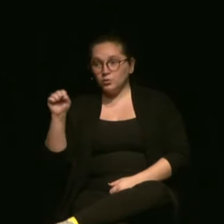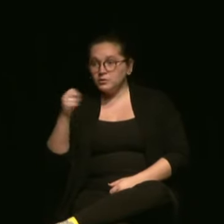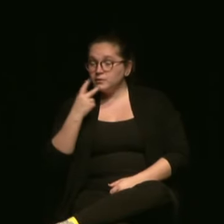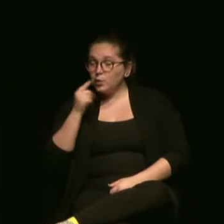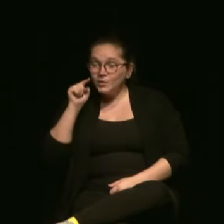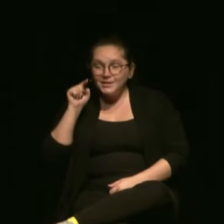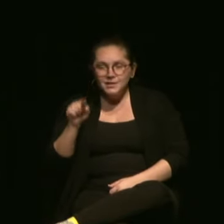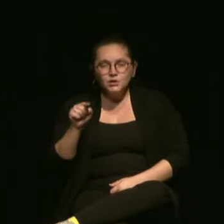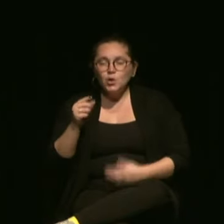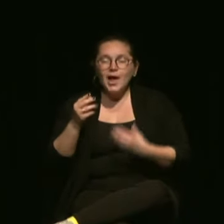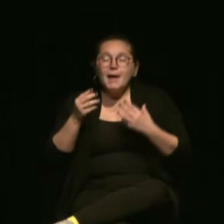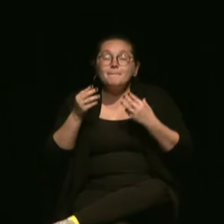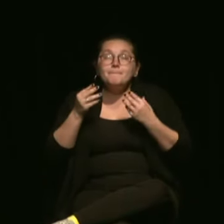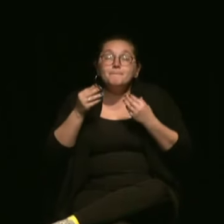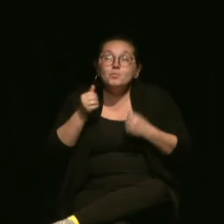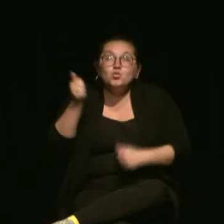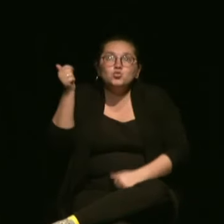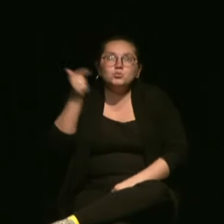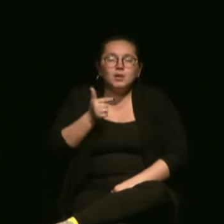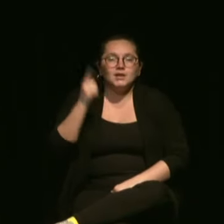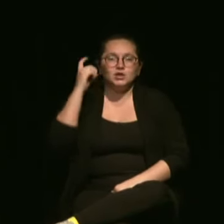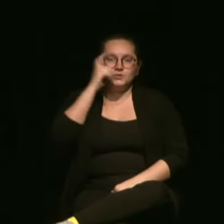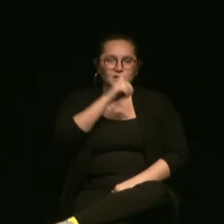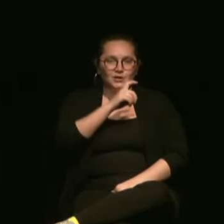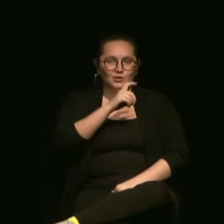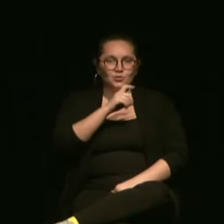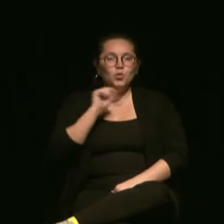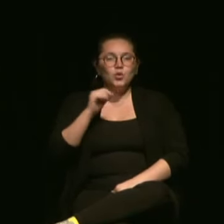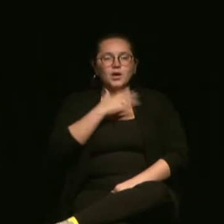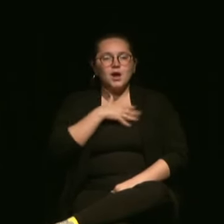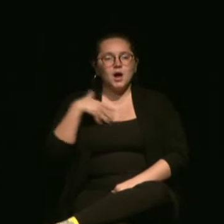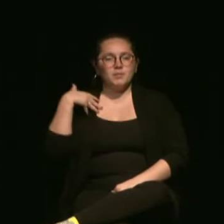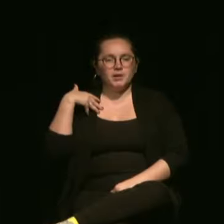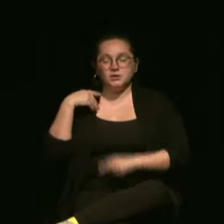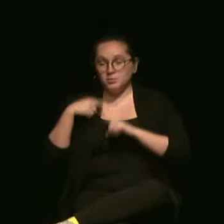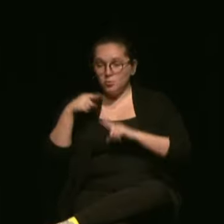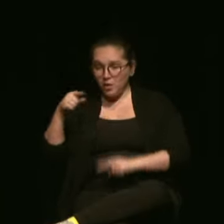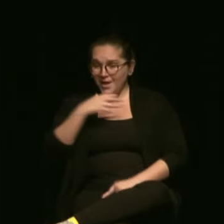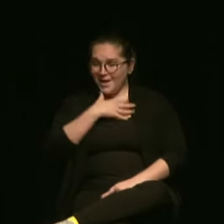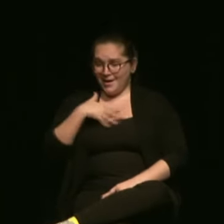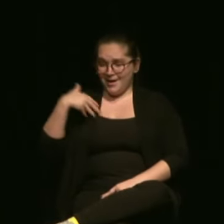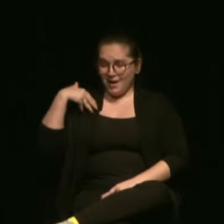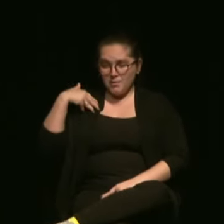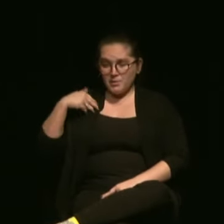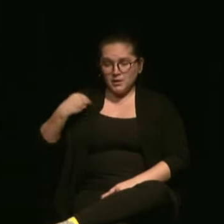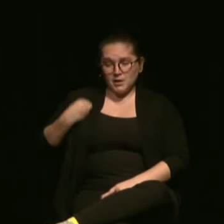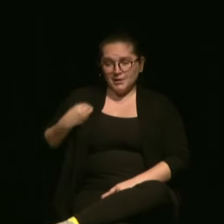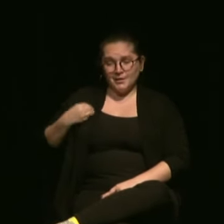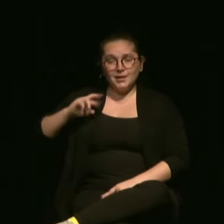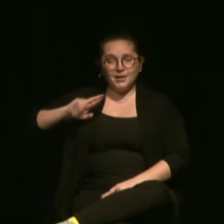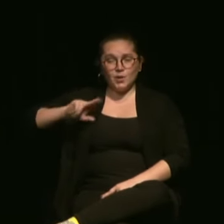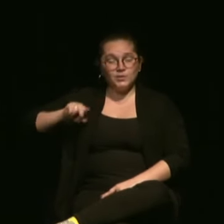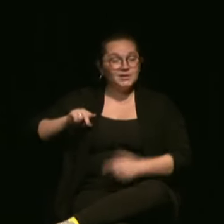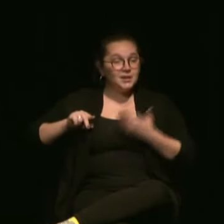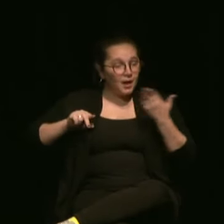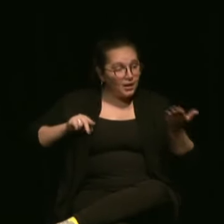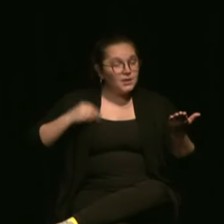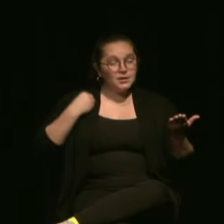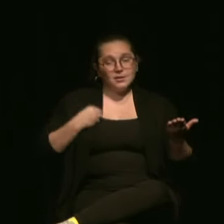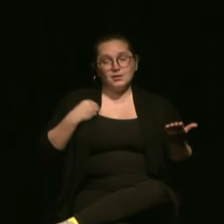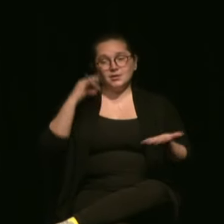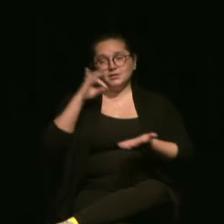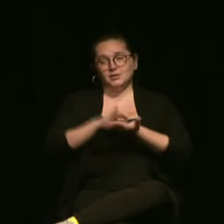Ofélia ou Hamlet, porque Hamlet não existe, né? Você não está confrontado com o real. Aqui você está confrontado com o real, é sempre